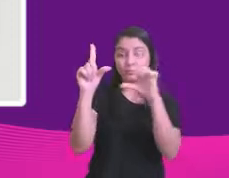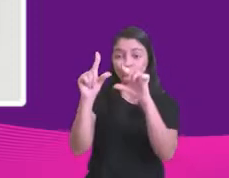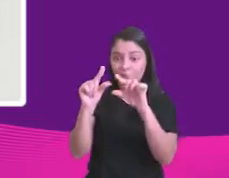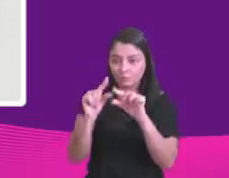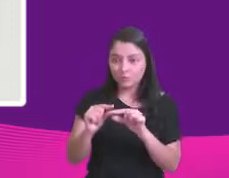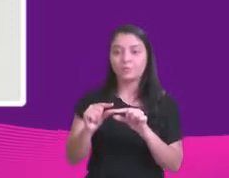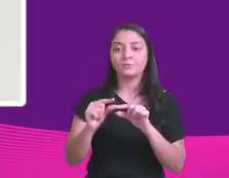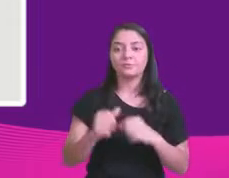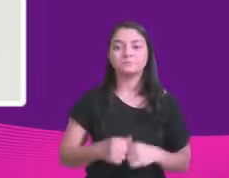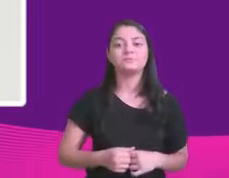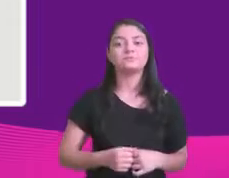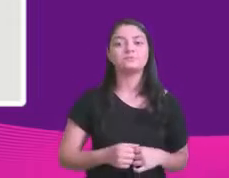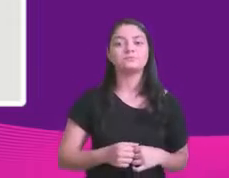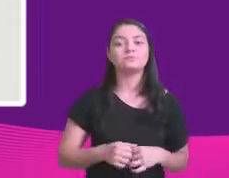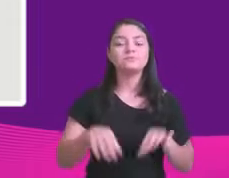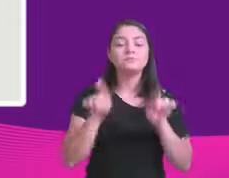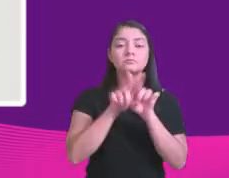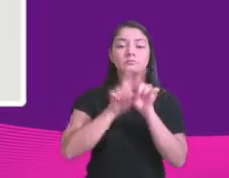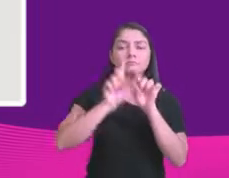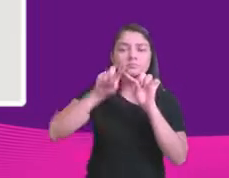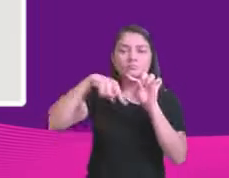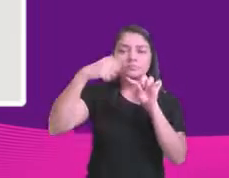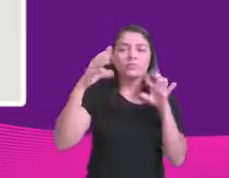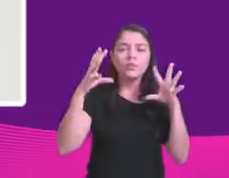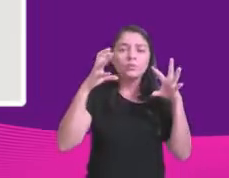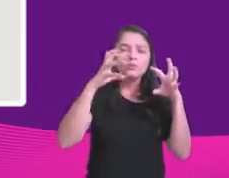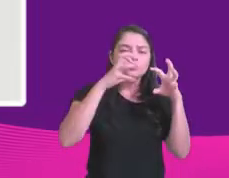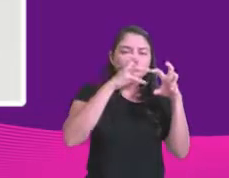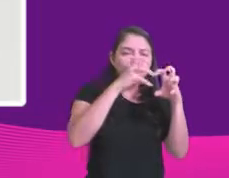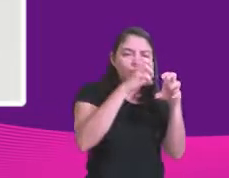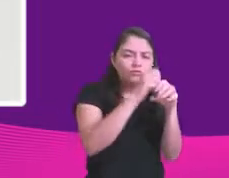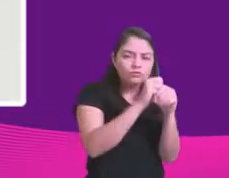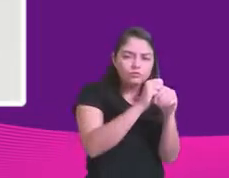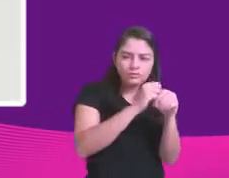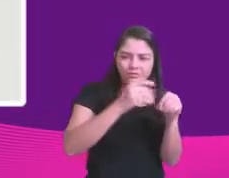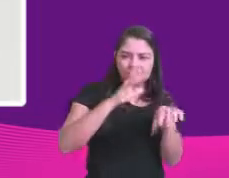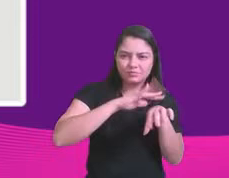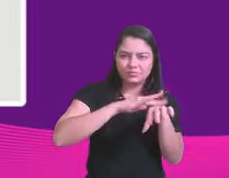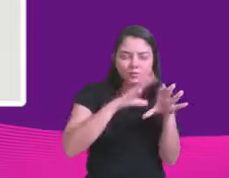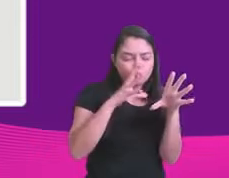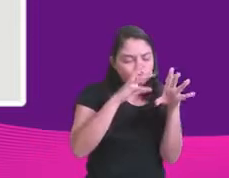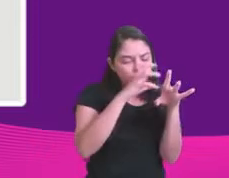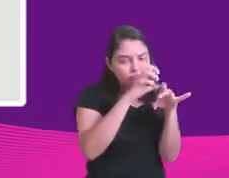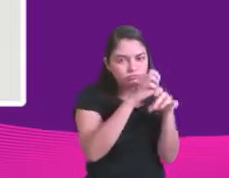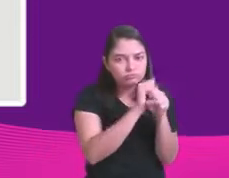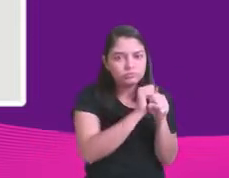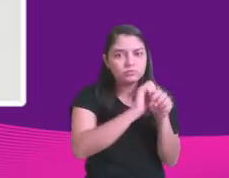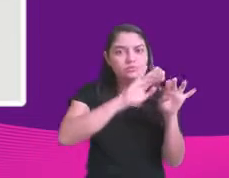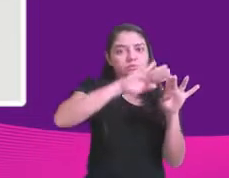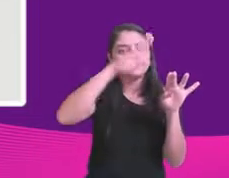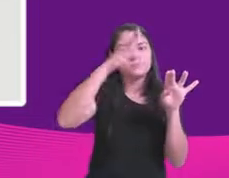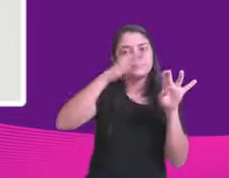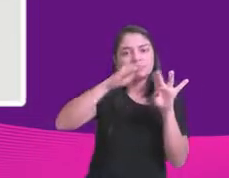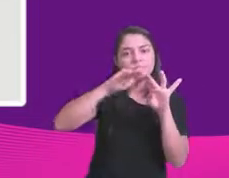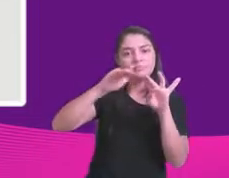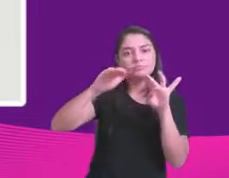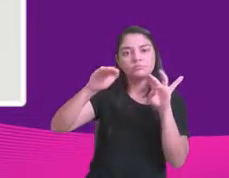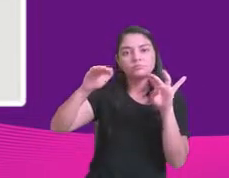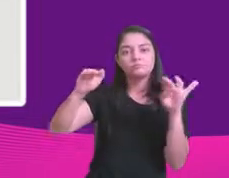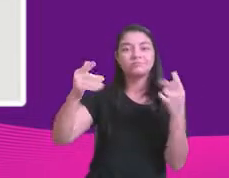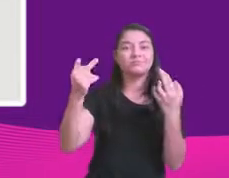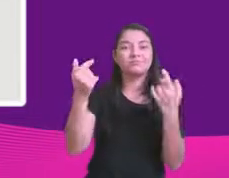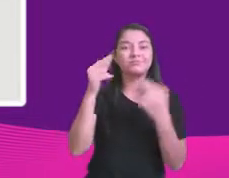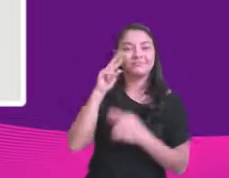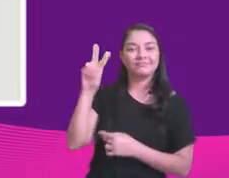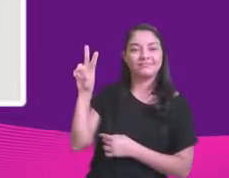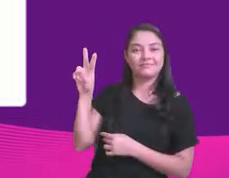ressecção completa. Mas quando essa carcinomatose ela é ressecada em relação ao ovário, a curva se achatam, praticamente ficam iguais, então não tem